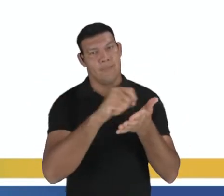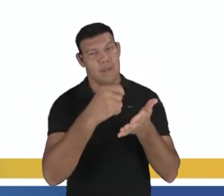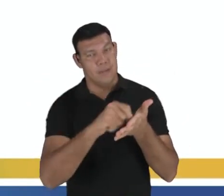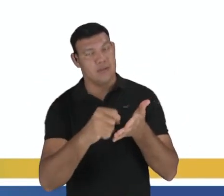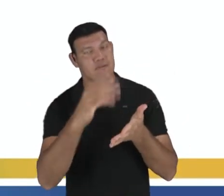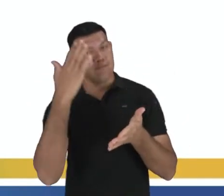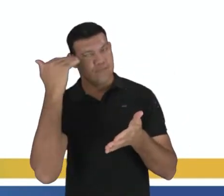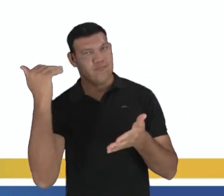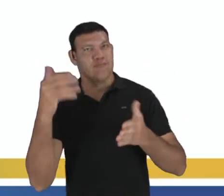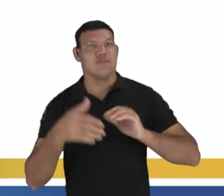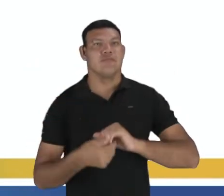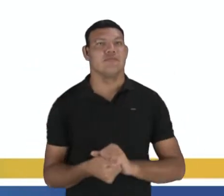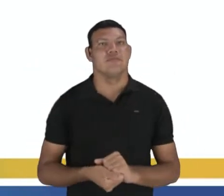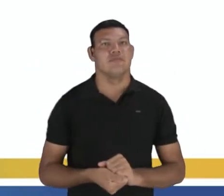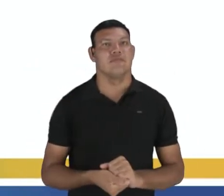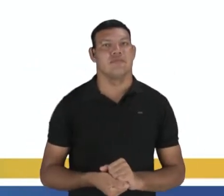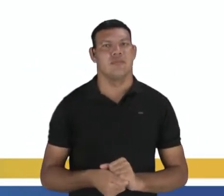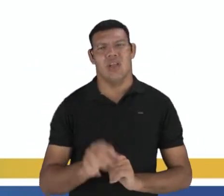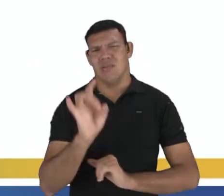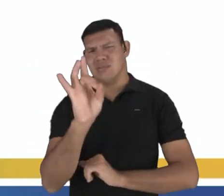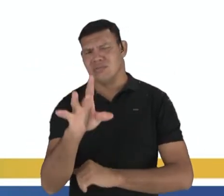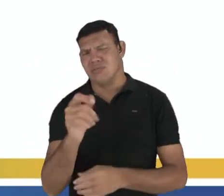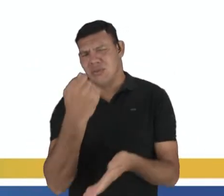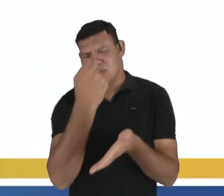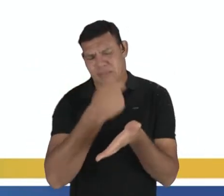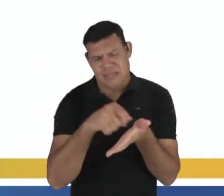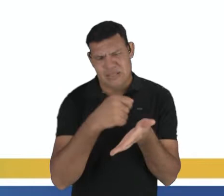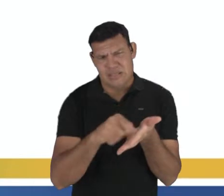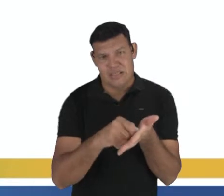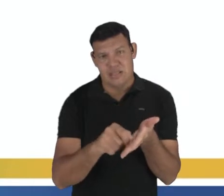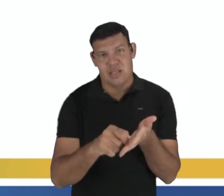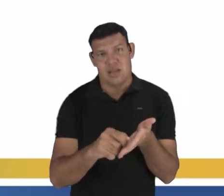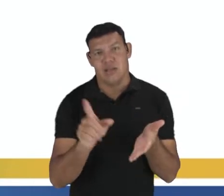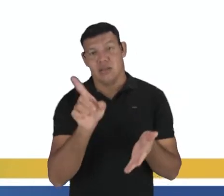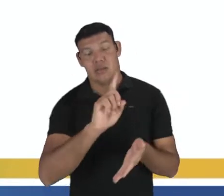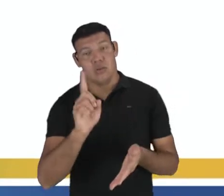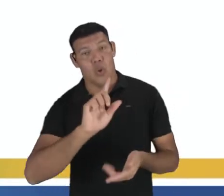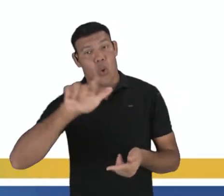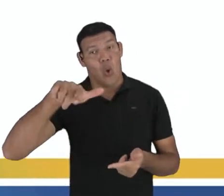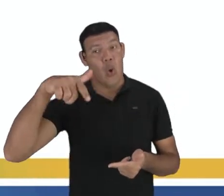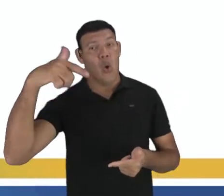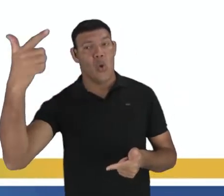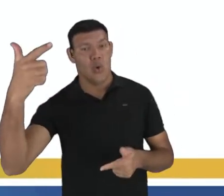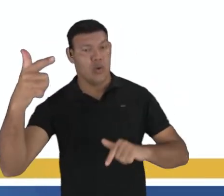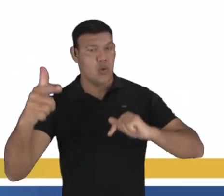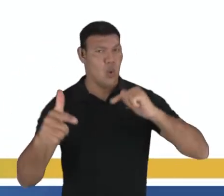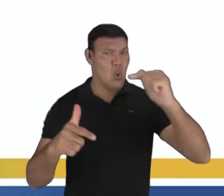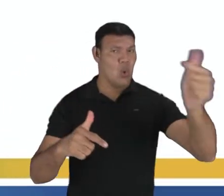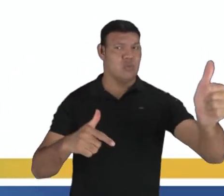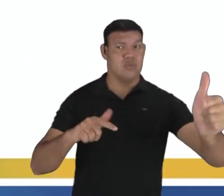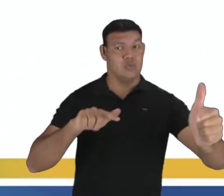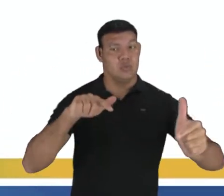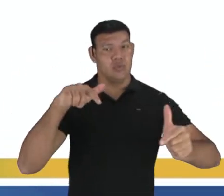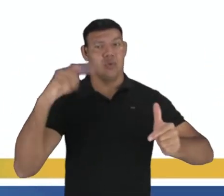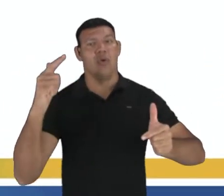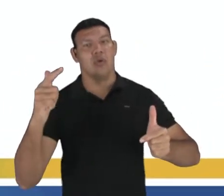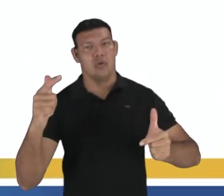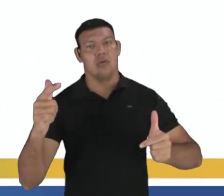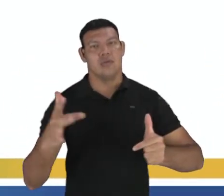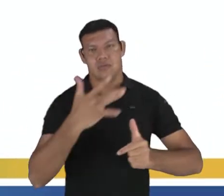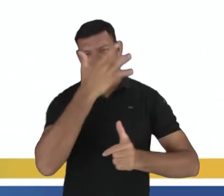ideia ali que não é só do autor, mas você já viu outro